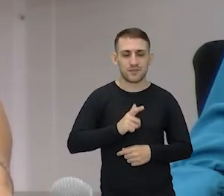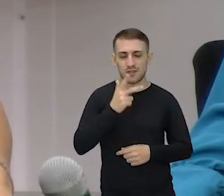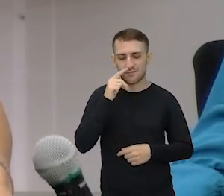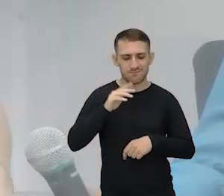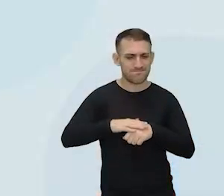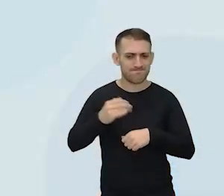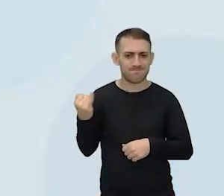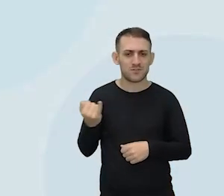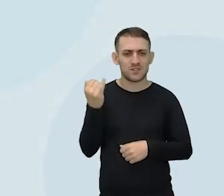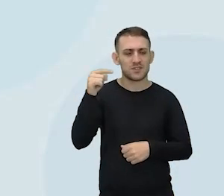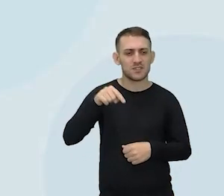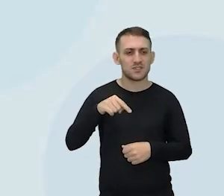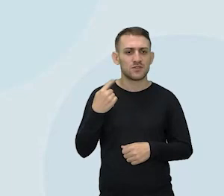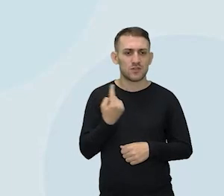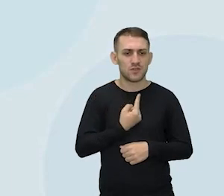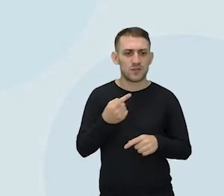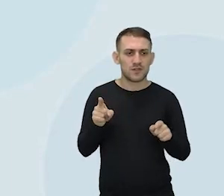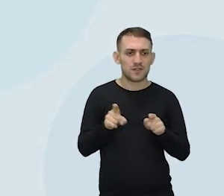evidente nossa.